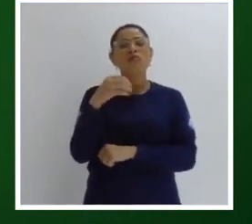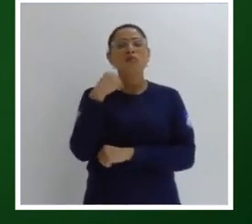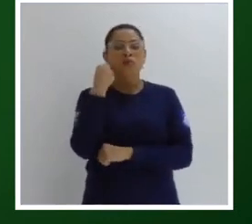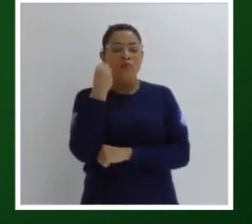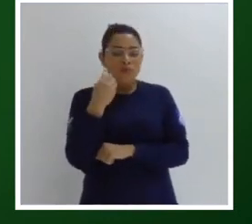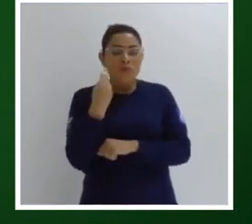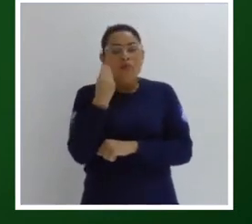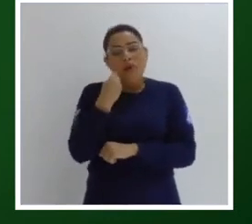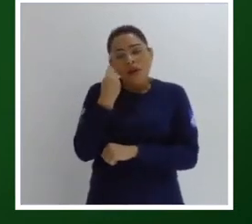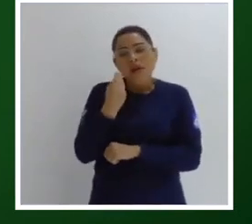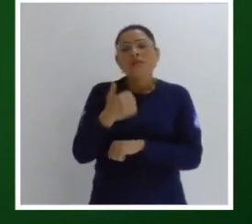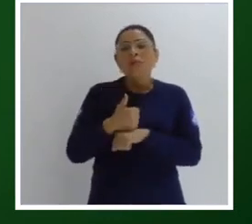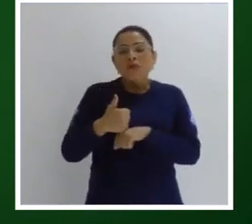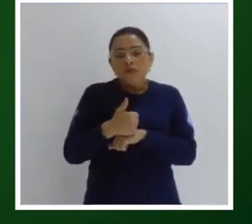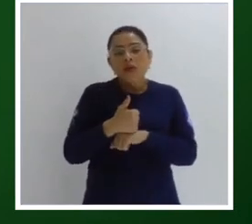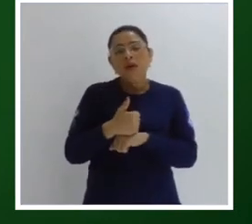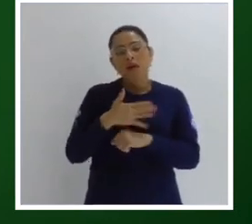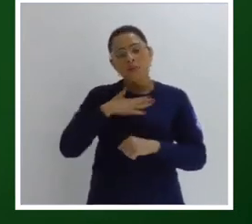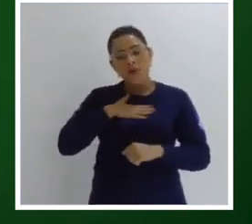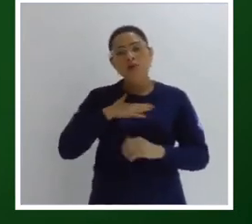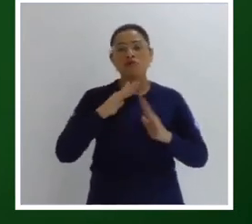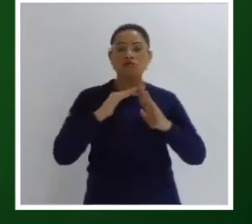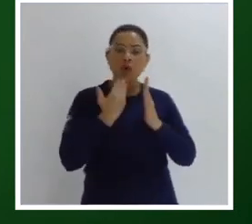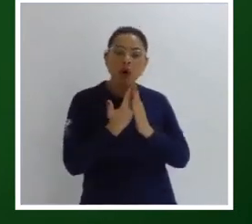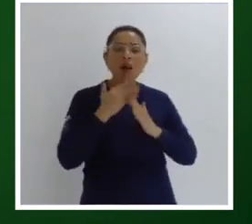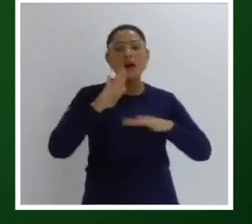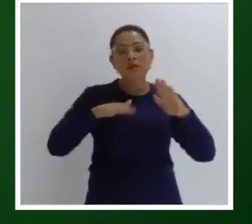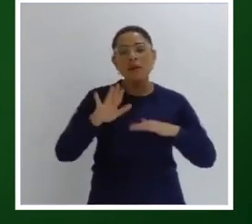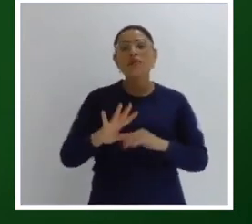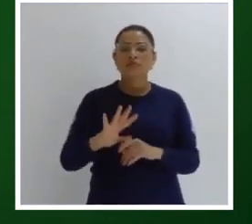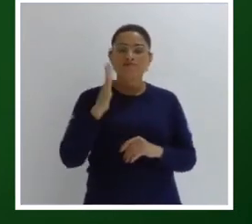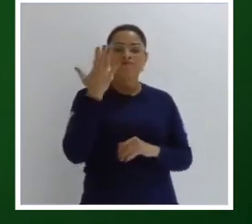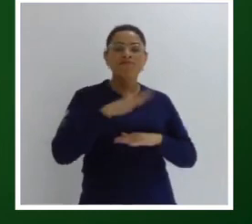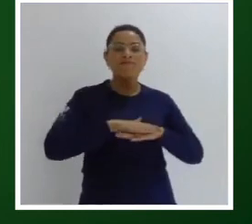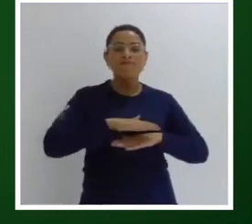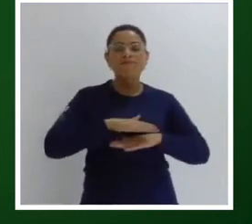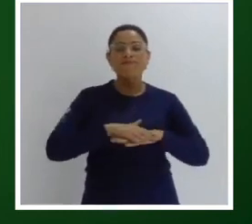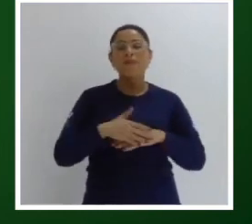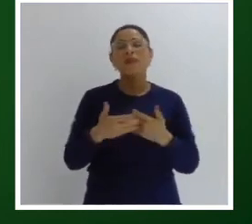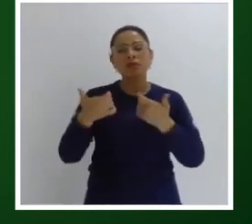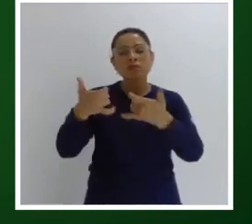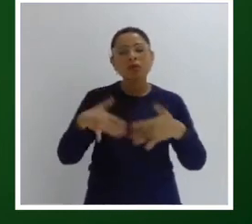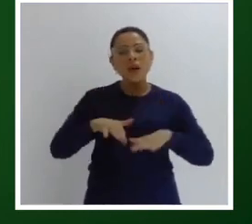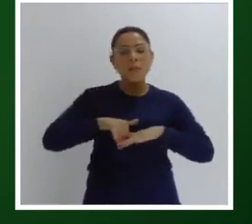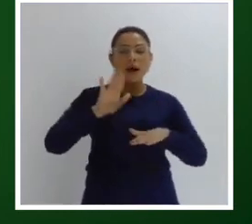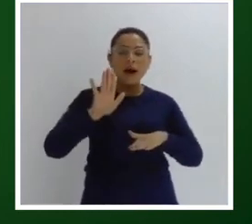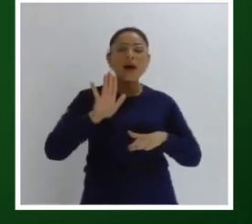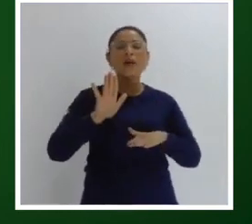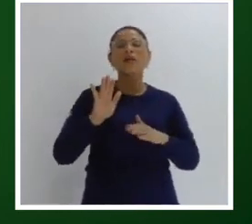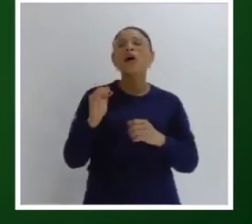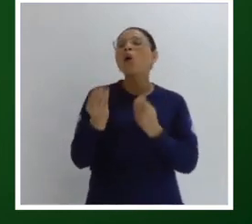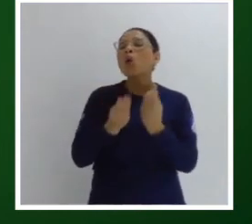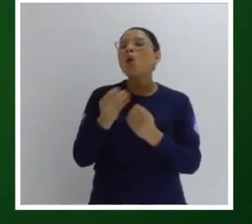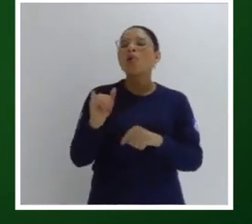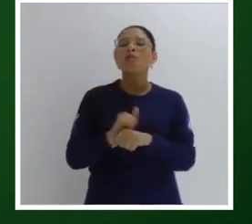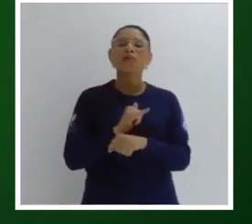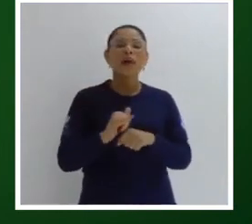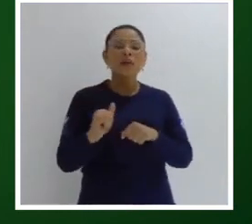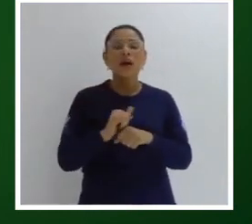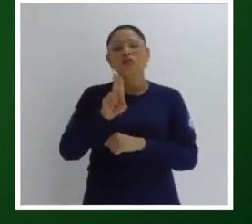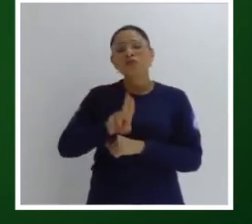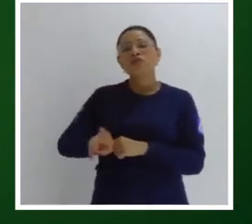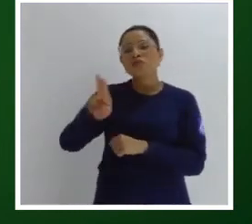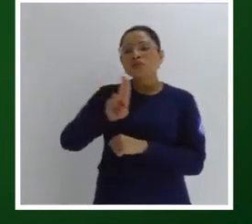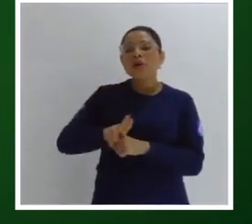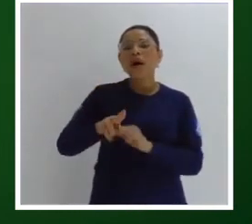que eu na minha escola eu na minha rede acaba desenvolvendo então se você falar um pouquinho mais a respeito dessas estratégias de